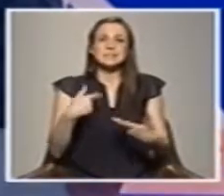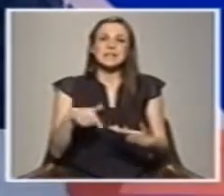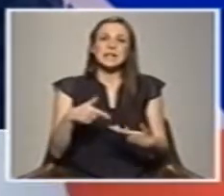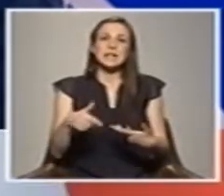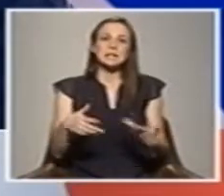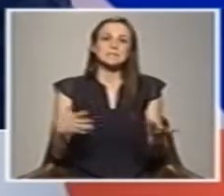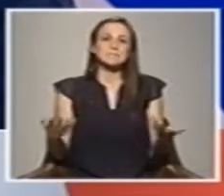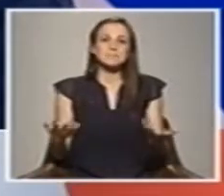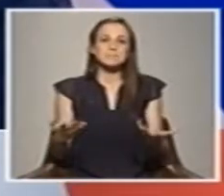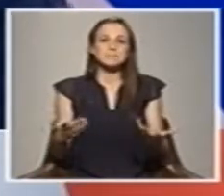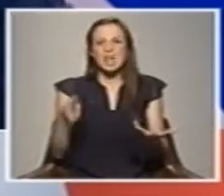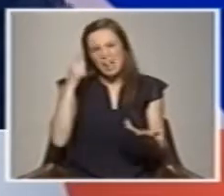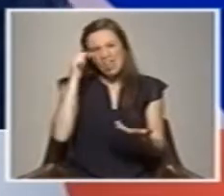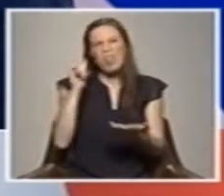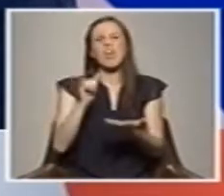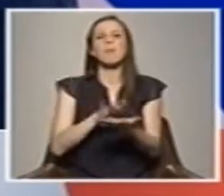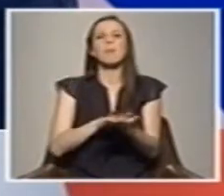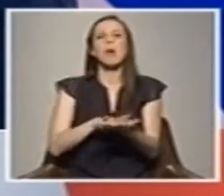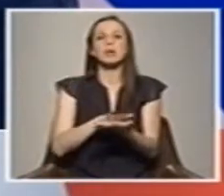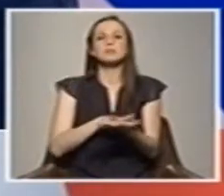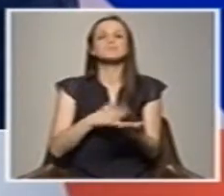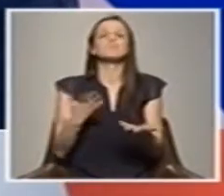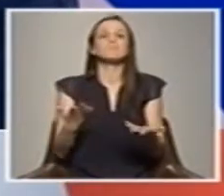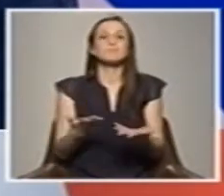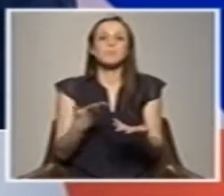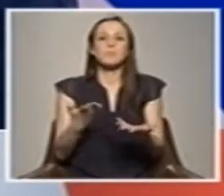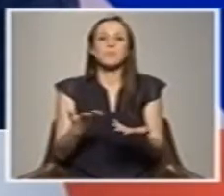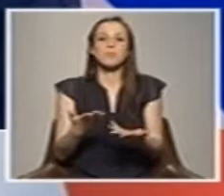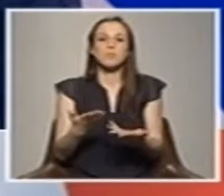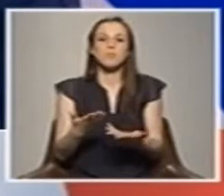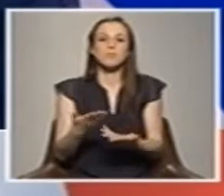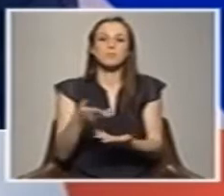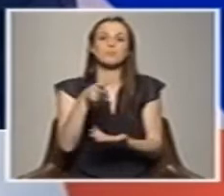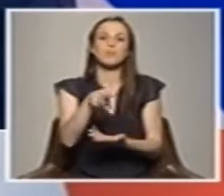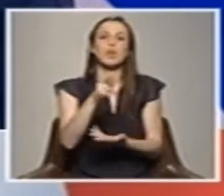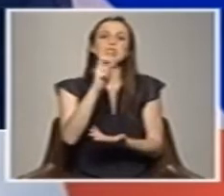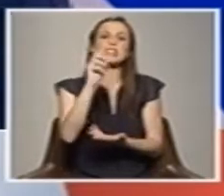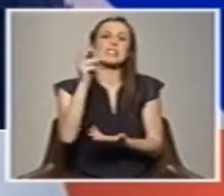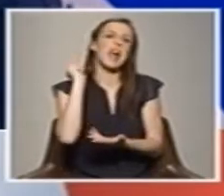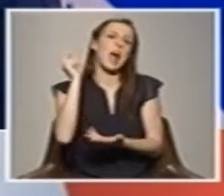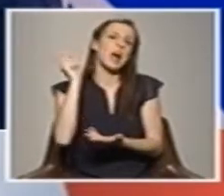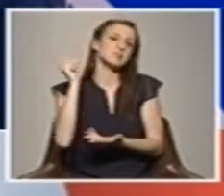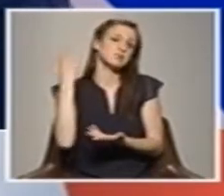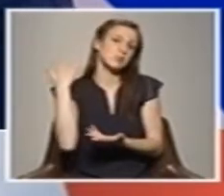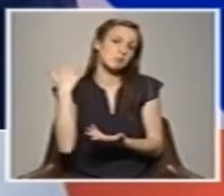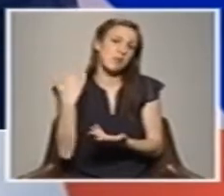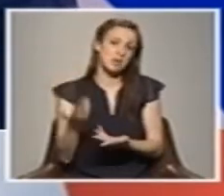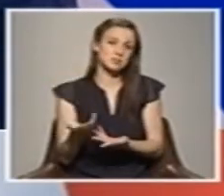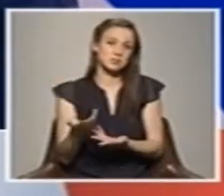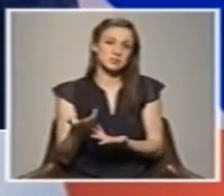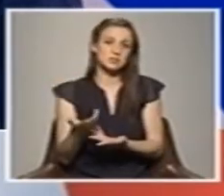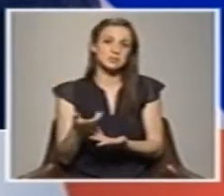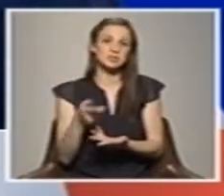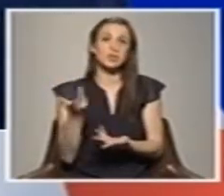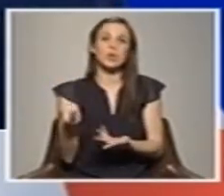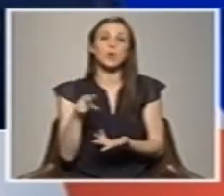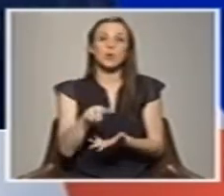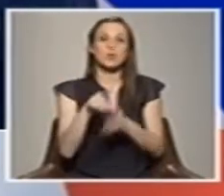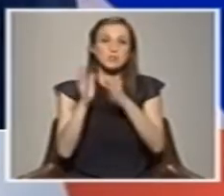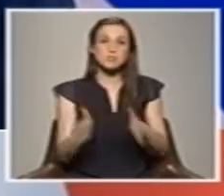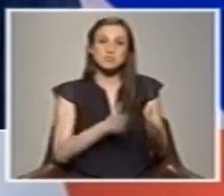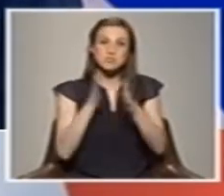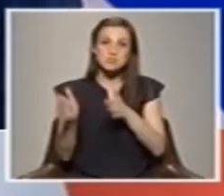base o facto de, ao longo das últimas três décadas, no fundo, as cadeias de aprovisionamento se terem